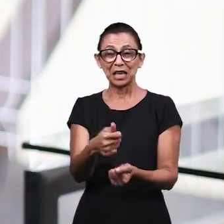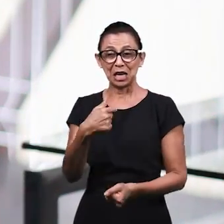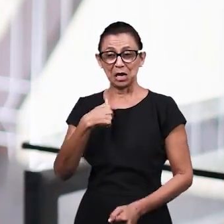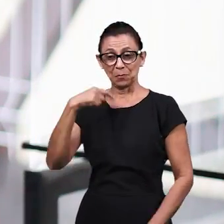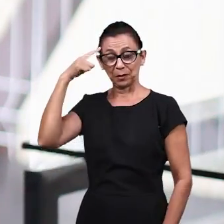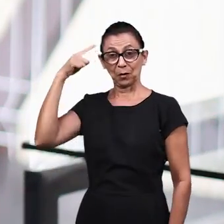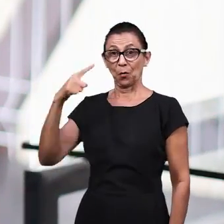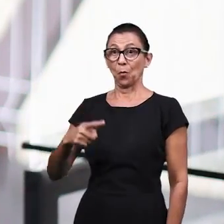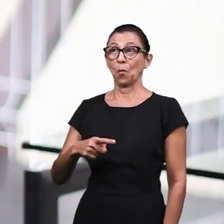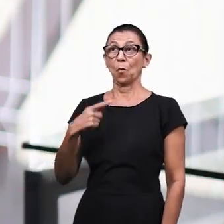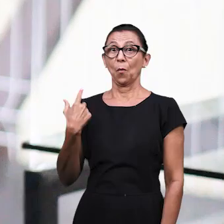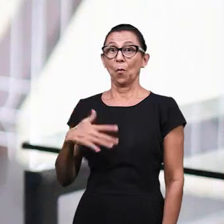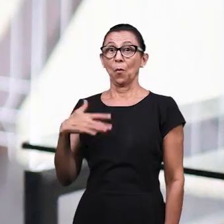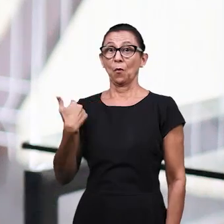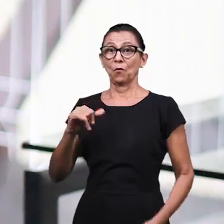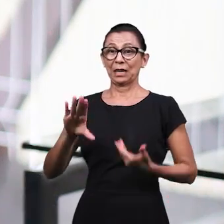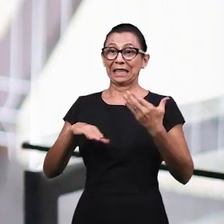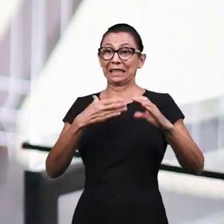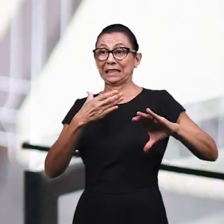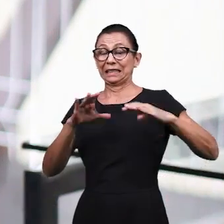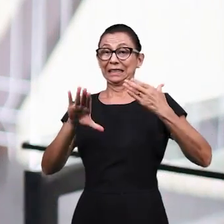achando, eu vou cantar muito.